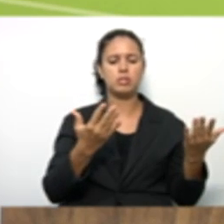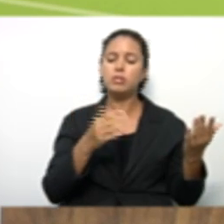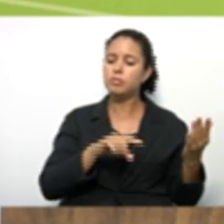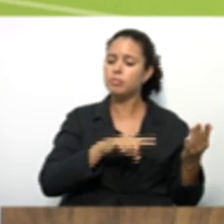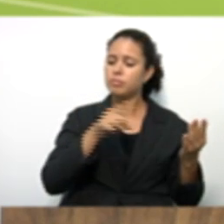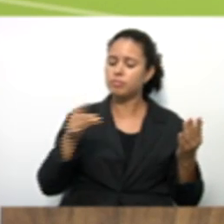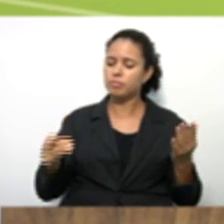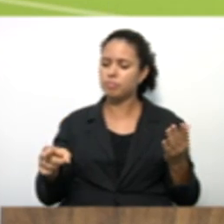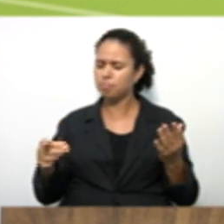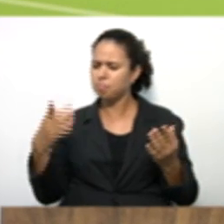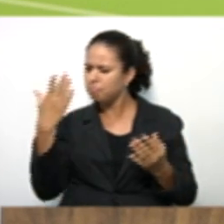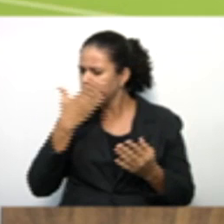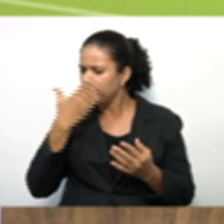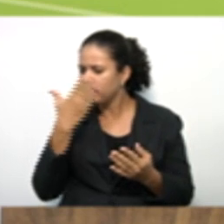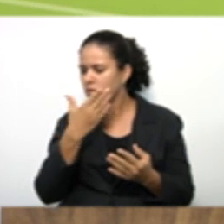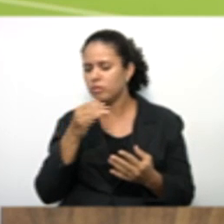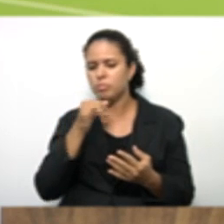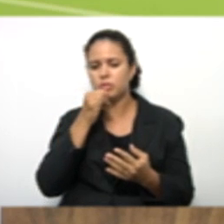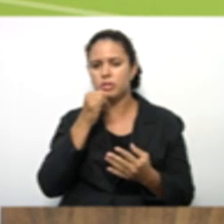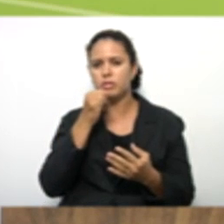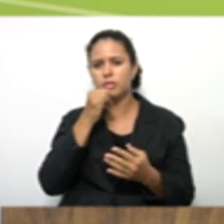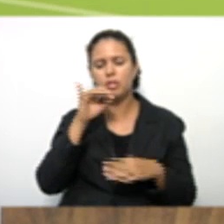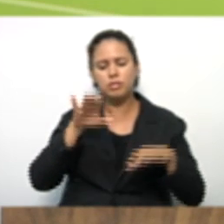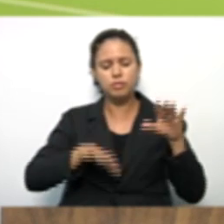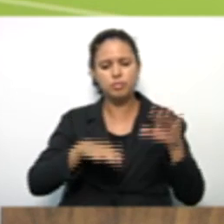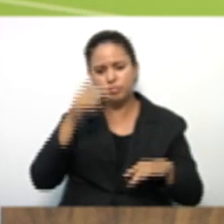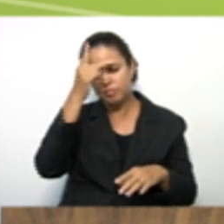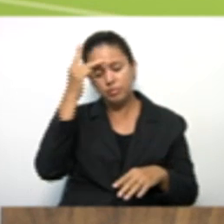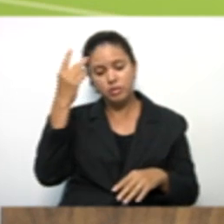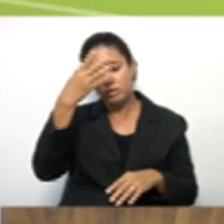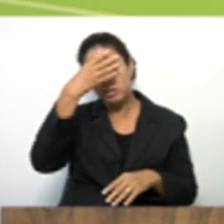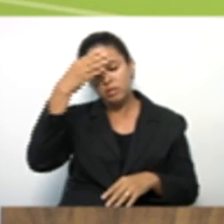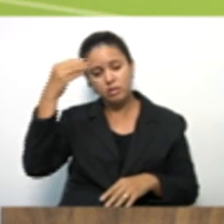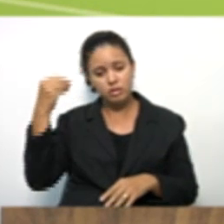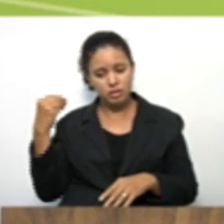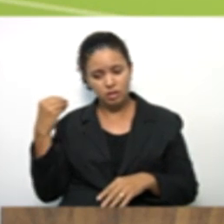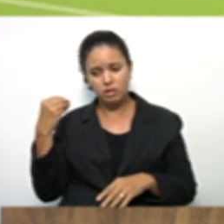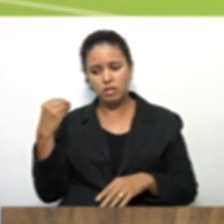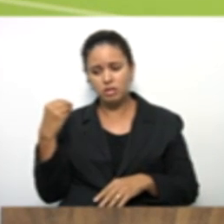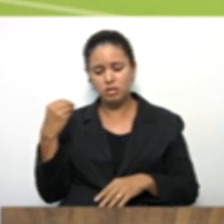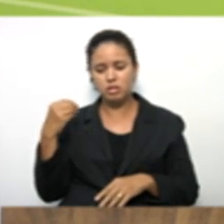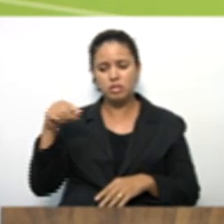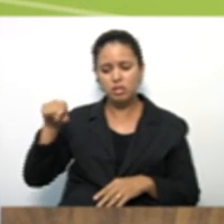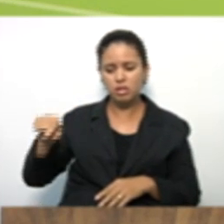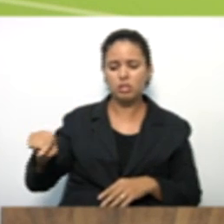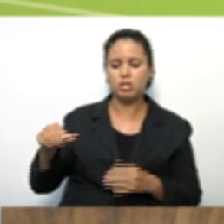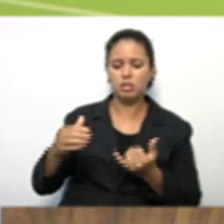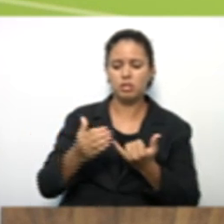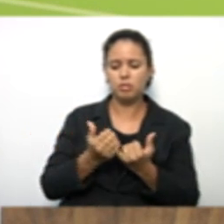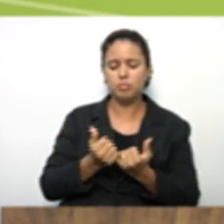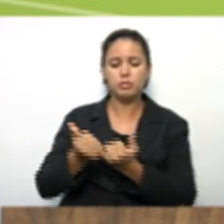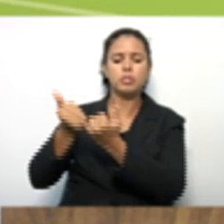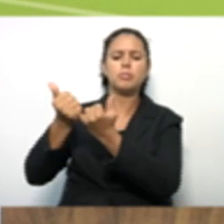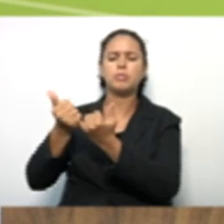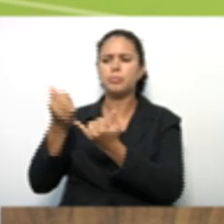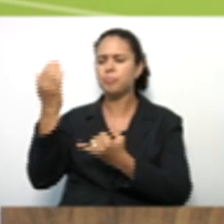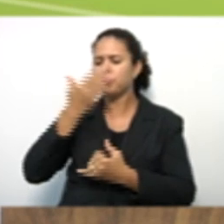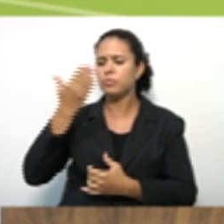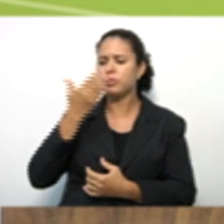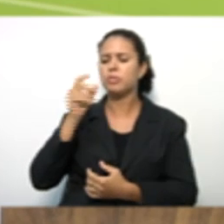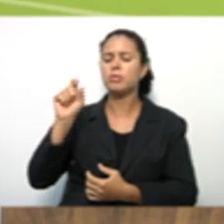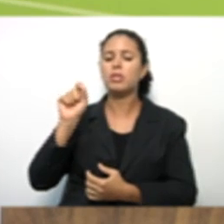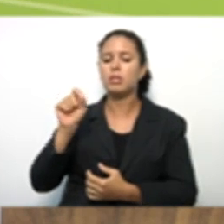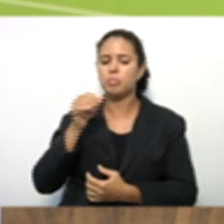Isso é uma grande confusão. Às vezes as pessoas esquecem que o intangível também faz parte do patrimônio. E o que é esse